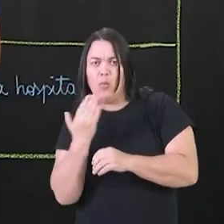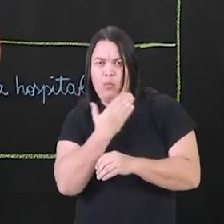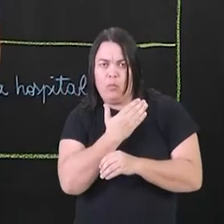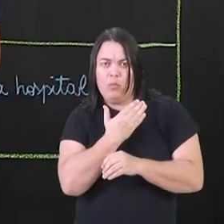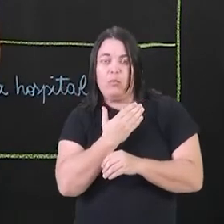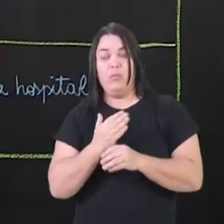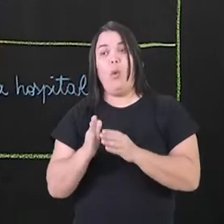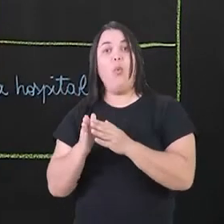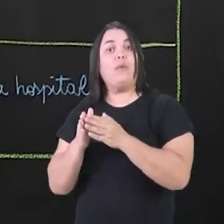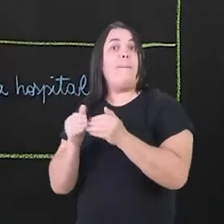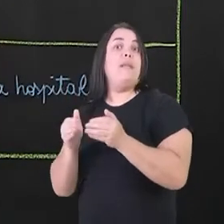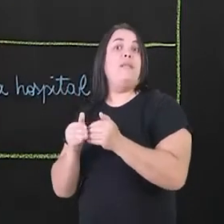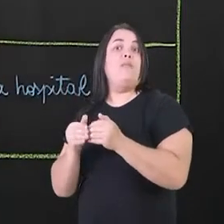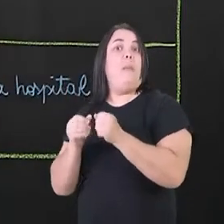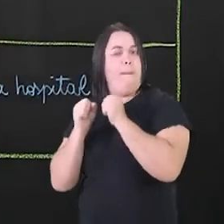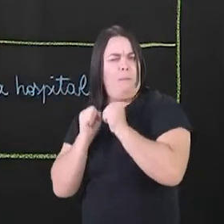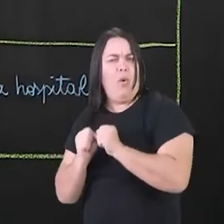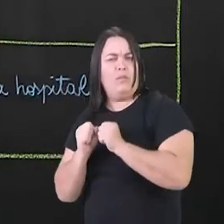uma solicitação.